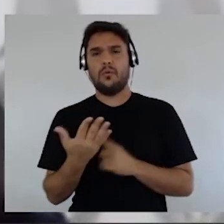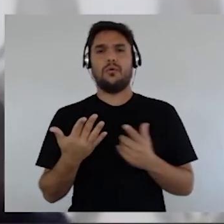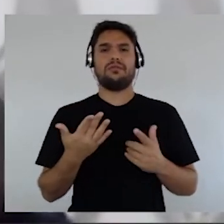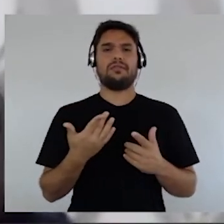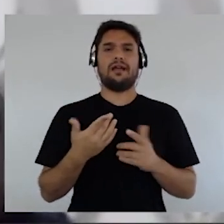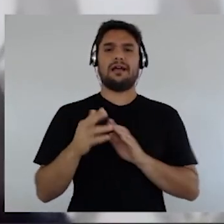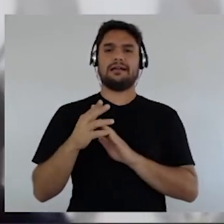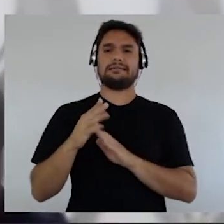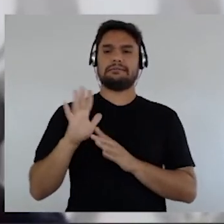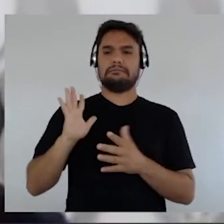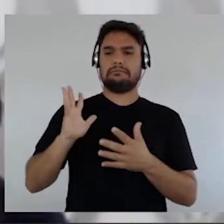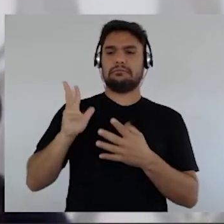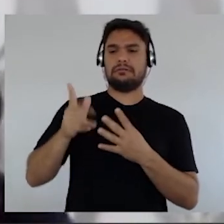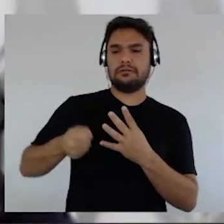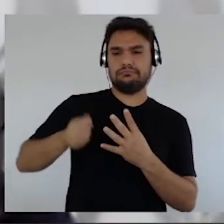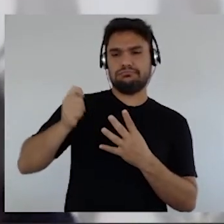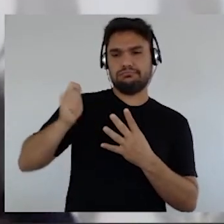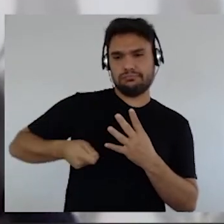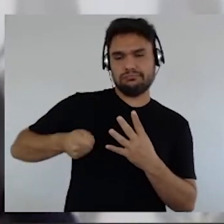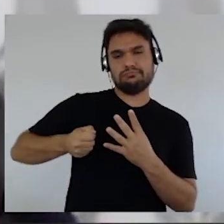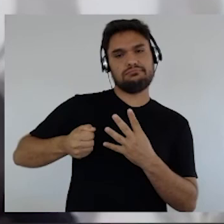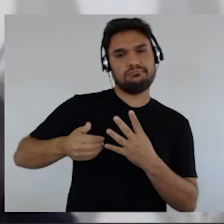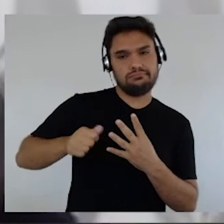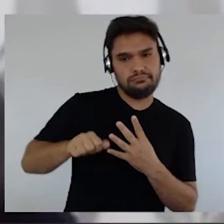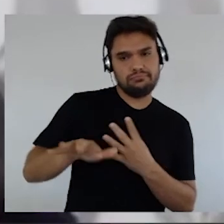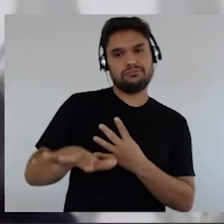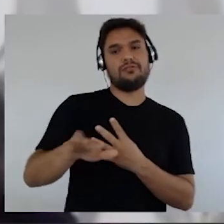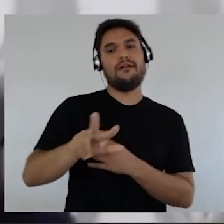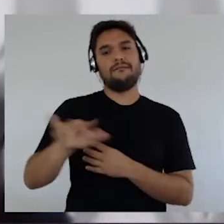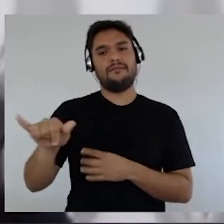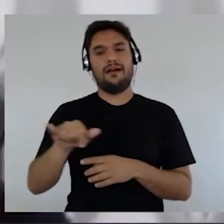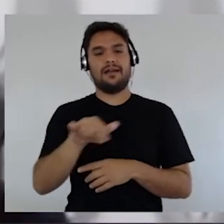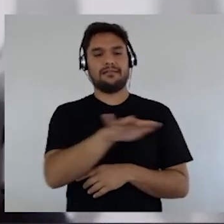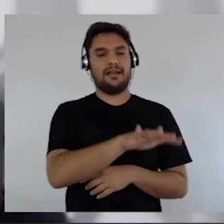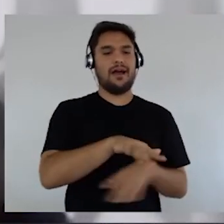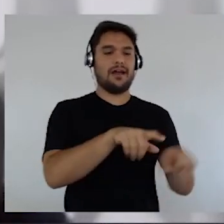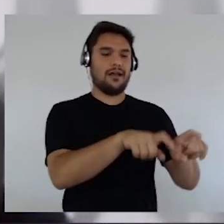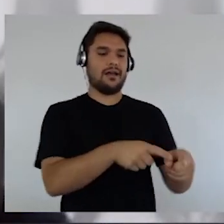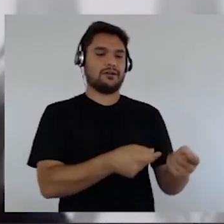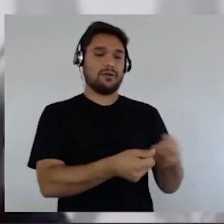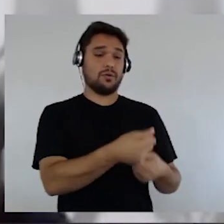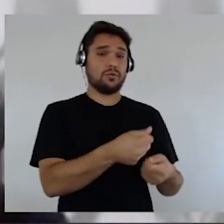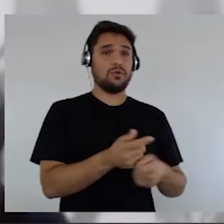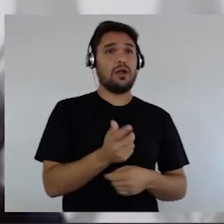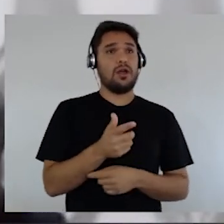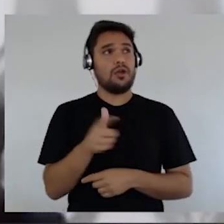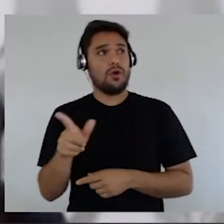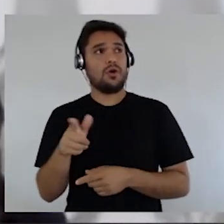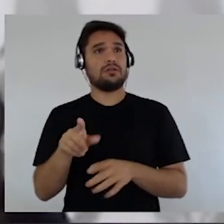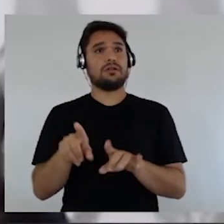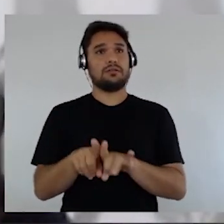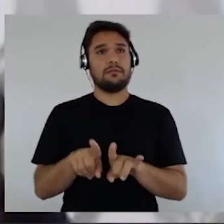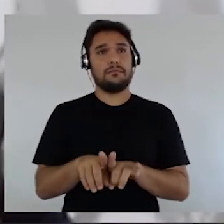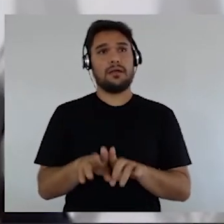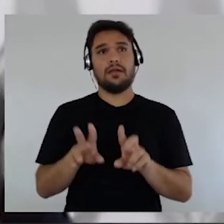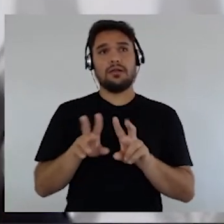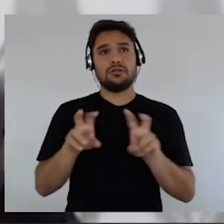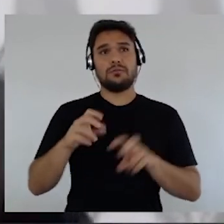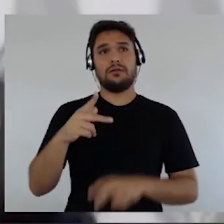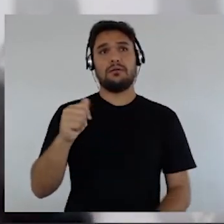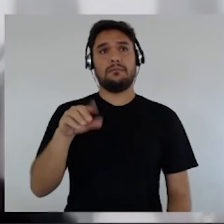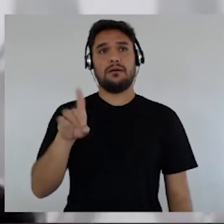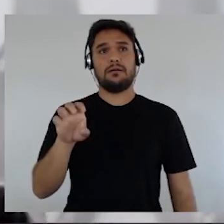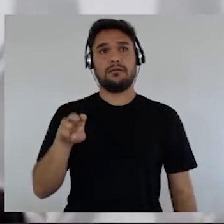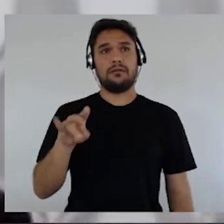serão consolidadas, não só na esfera do agronegócio, mas como todas as demais esferas, em razão da